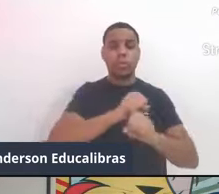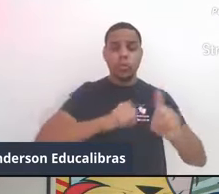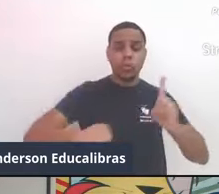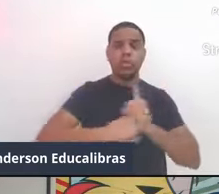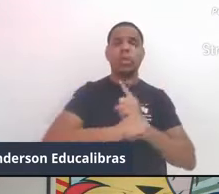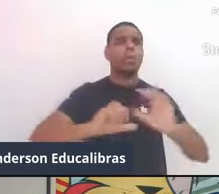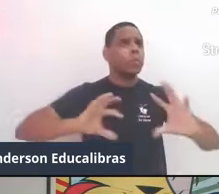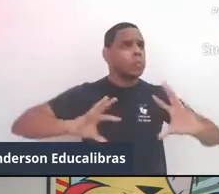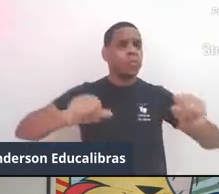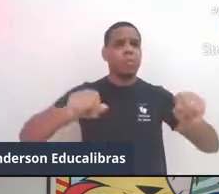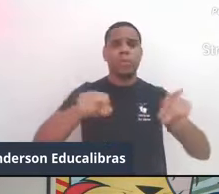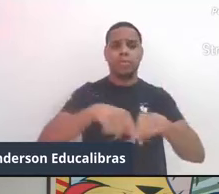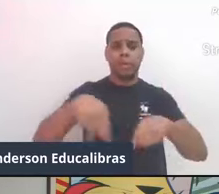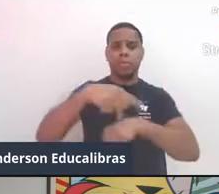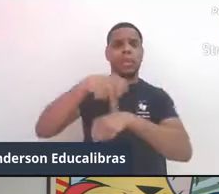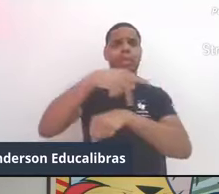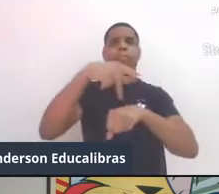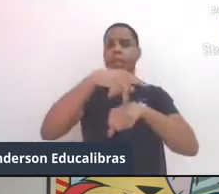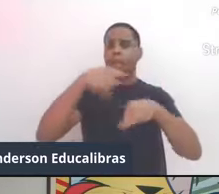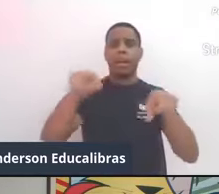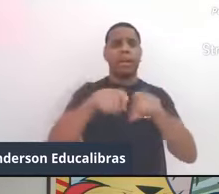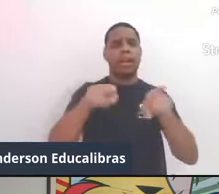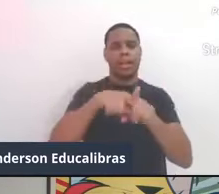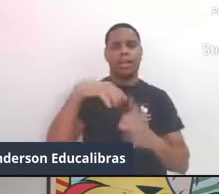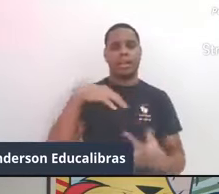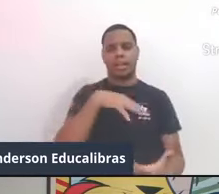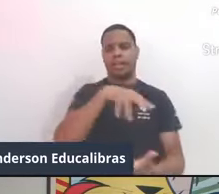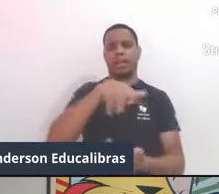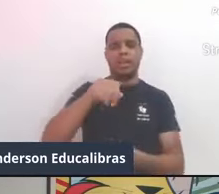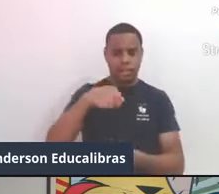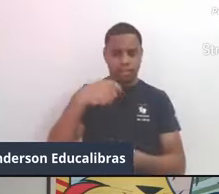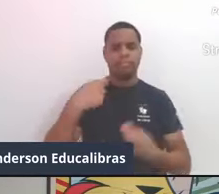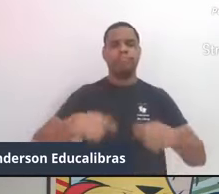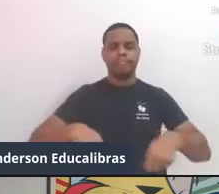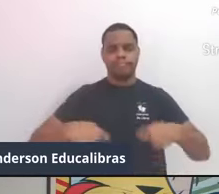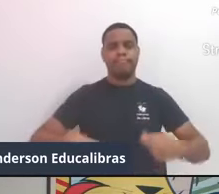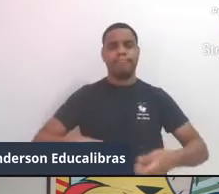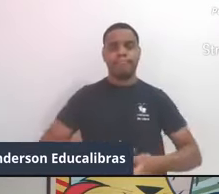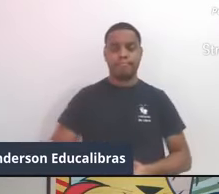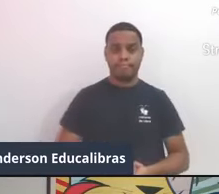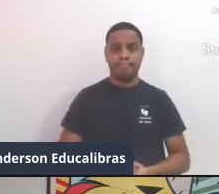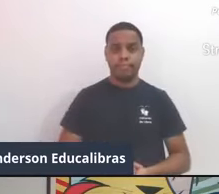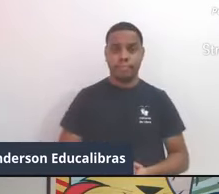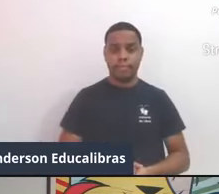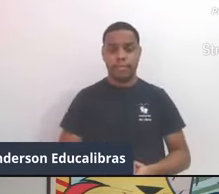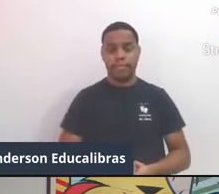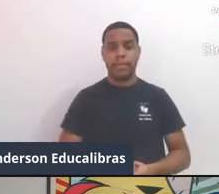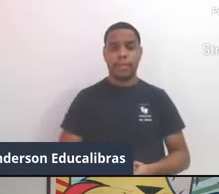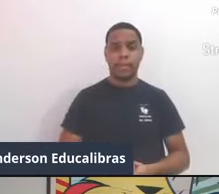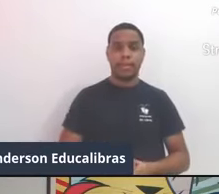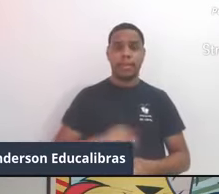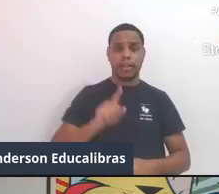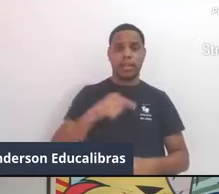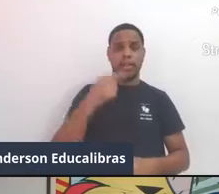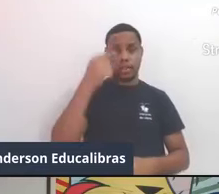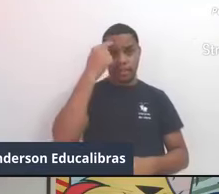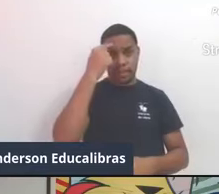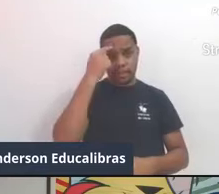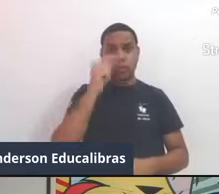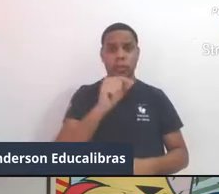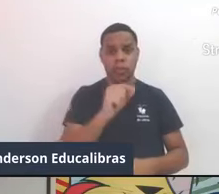vale para todos os países, vale para o mundo inteiro, né? Essa noção de que a